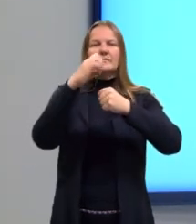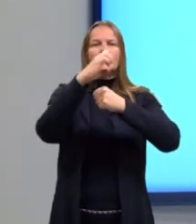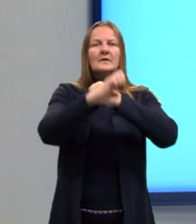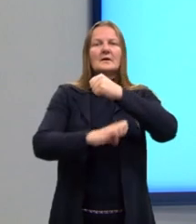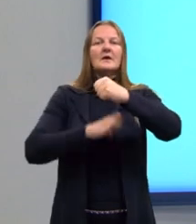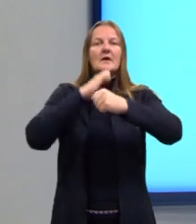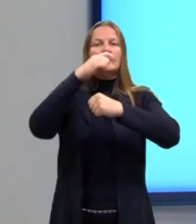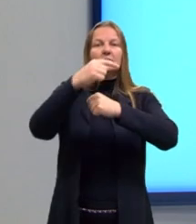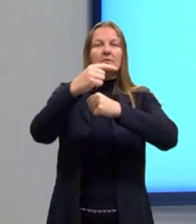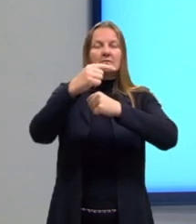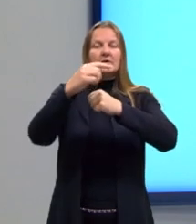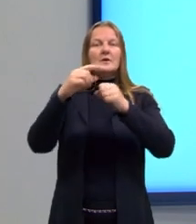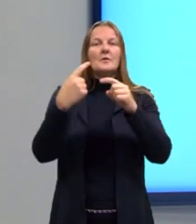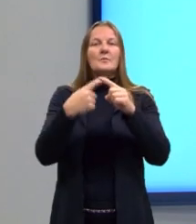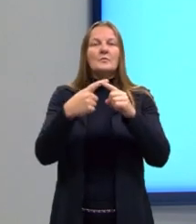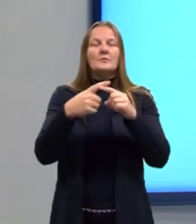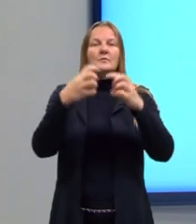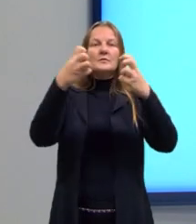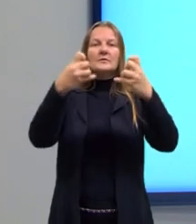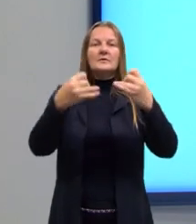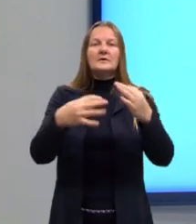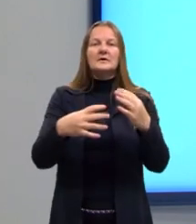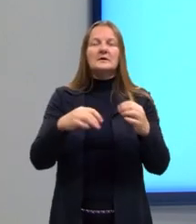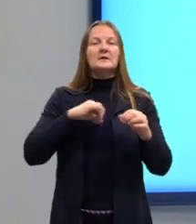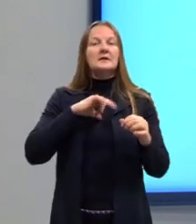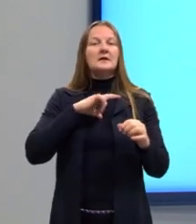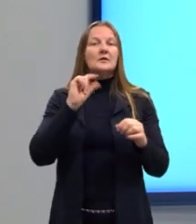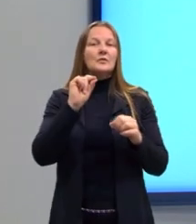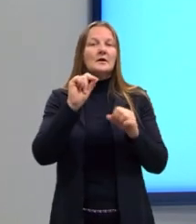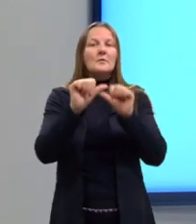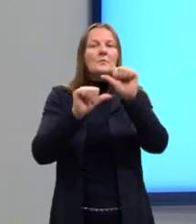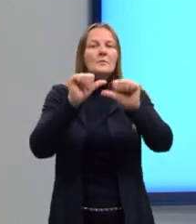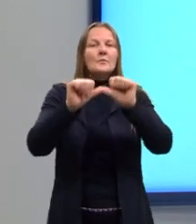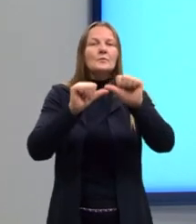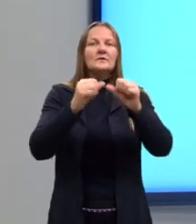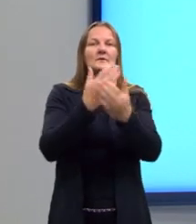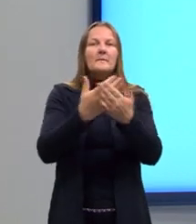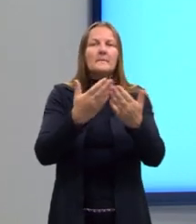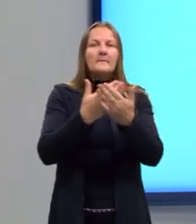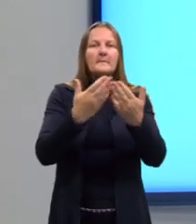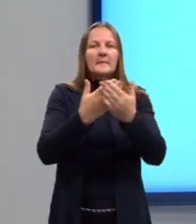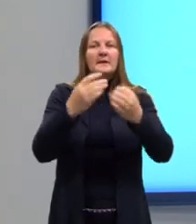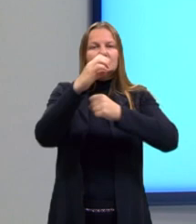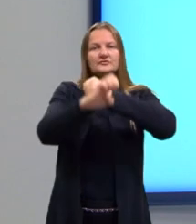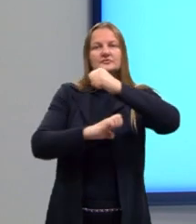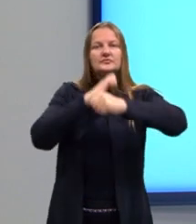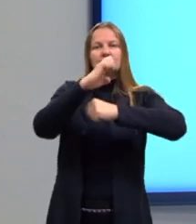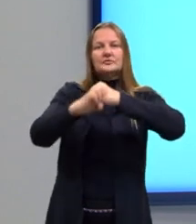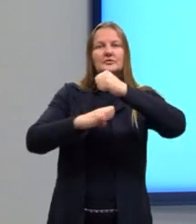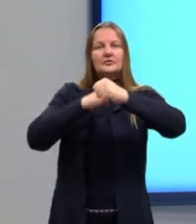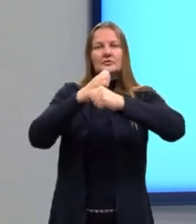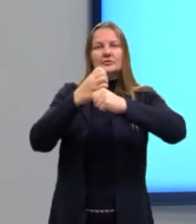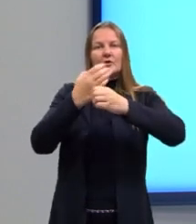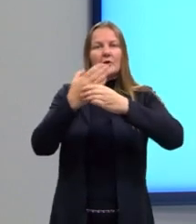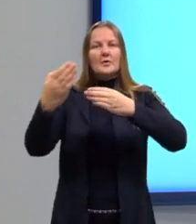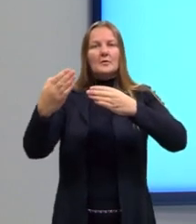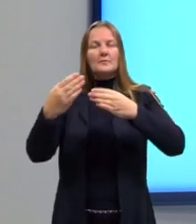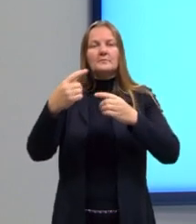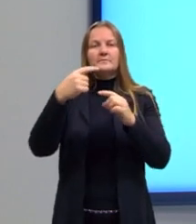sólido Ok ele vai sofrer uma perda para formar o íon